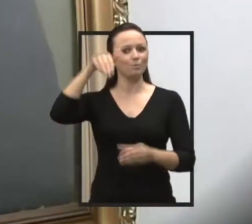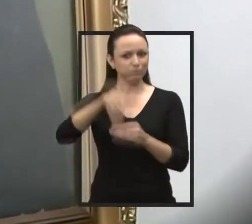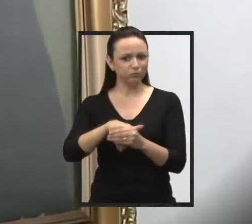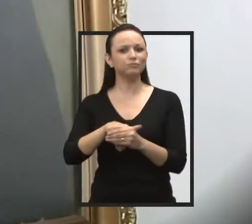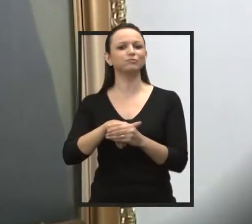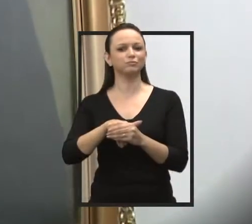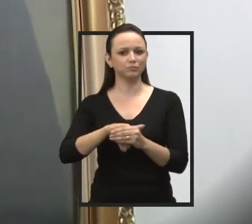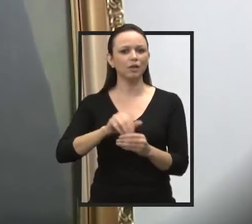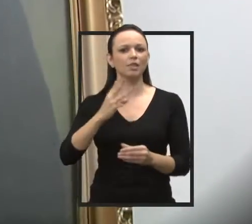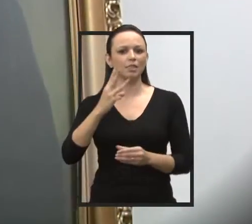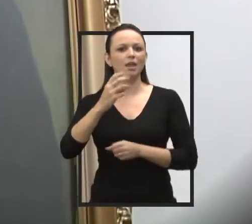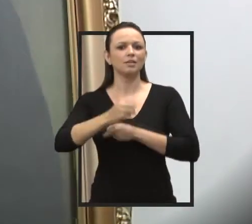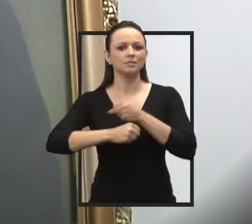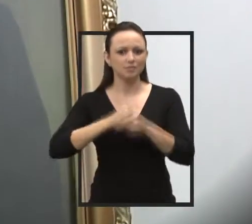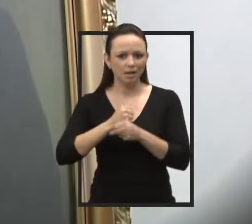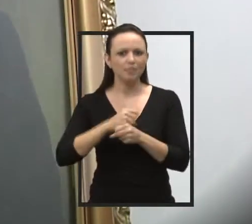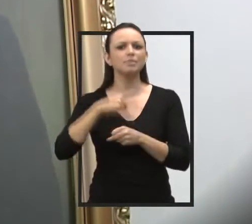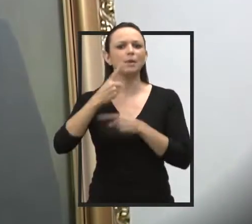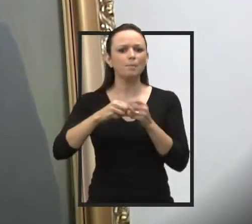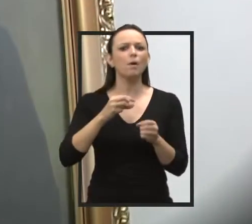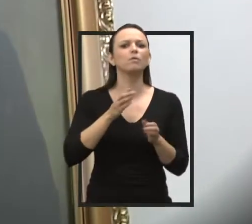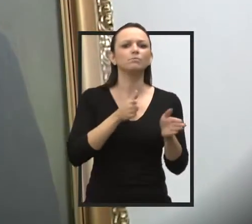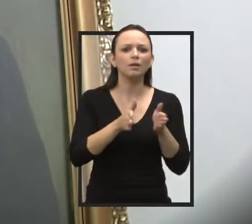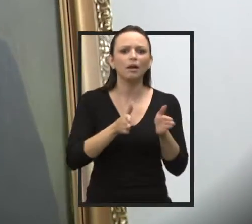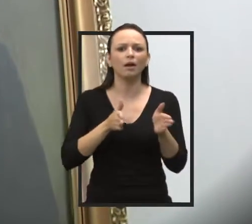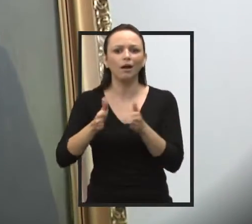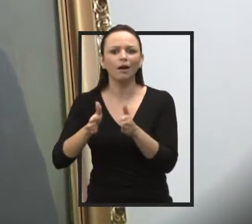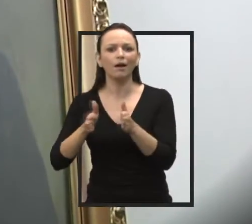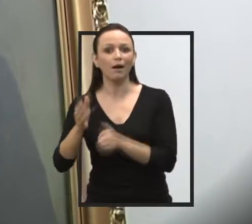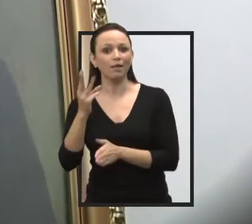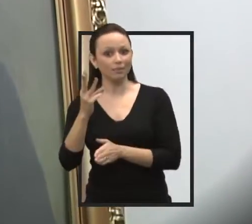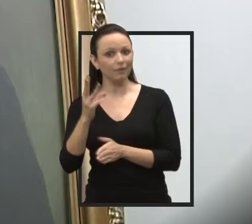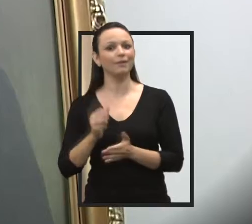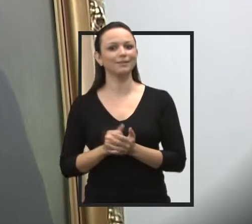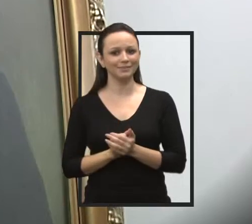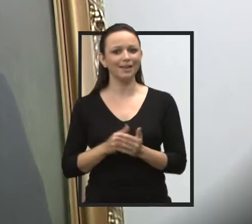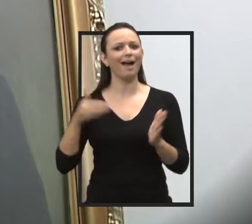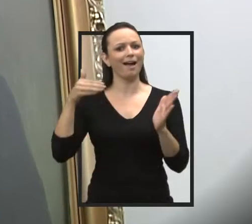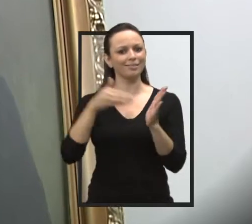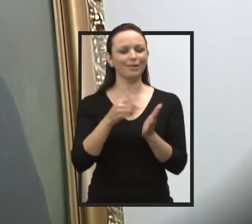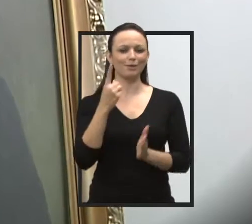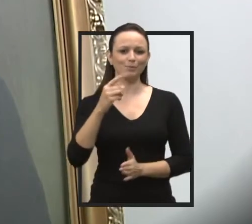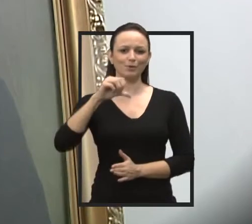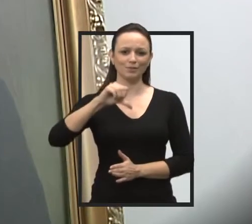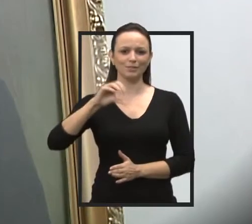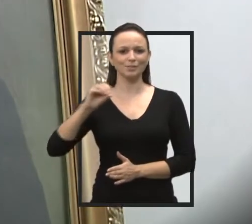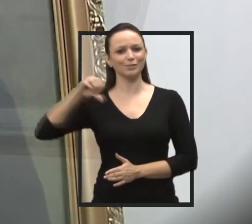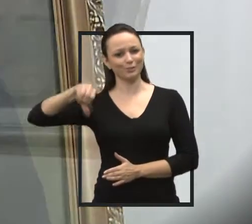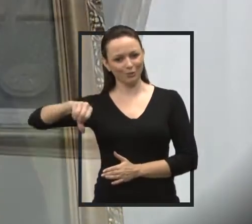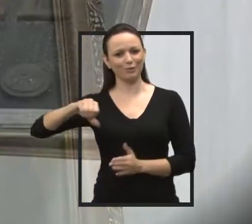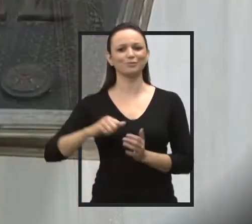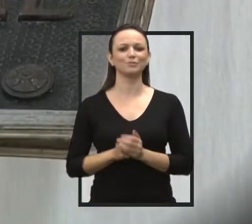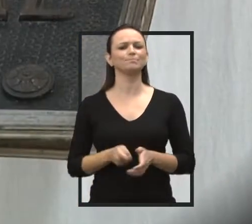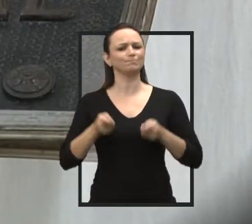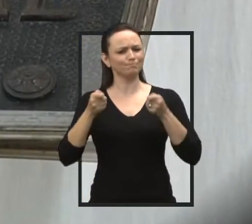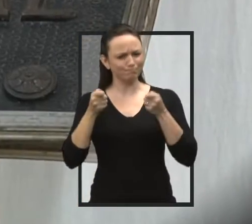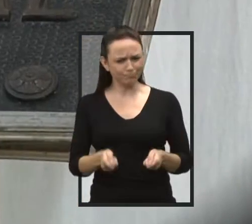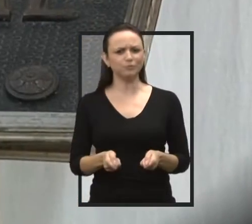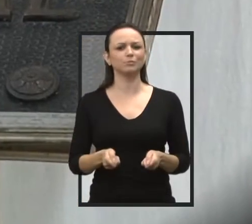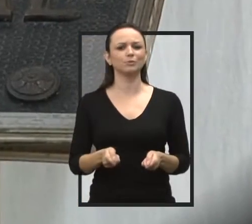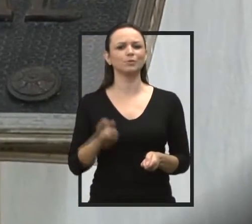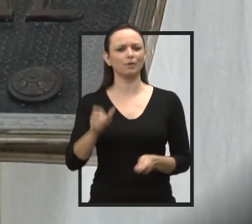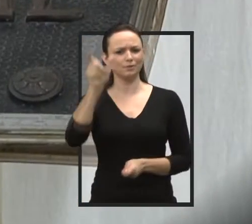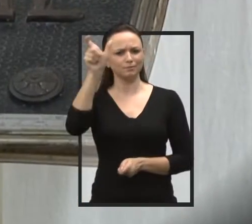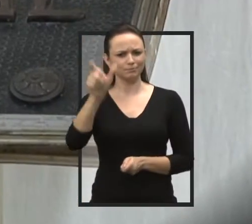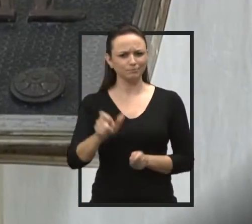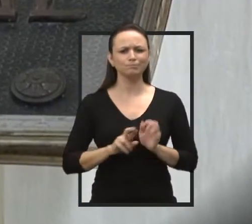para o triênio seguinte e reeleito por mais 3 mandatos consecutivos, até 1909. Firmou-se assim como